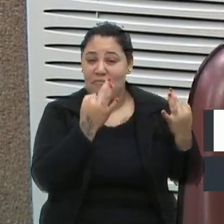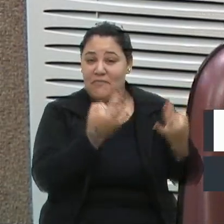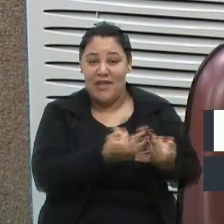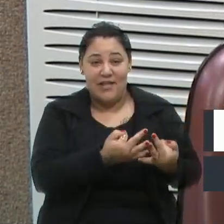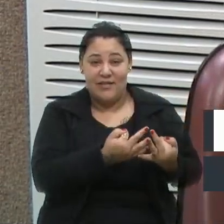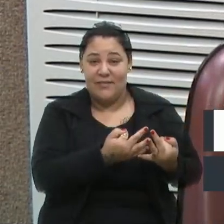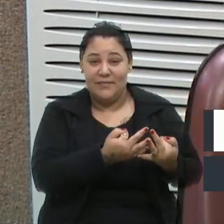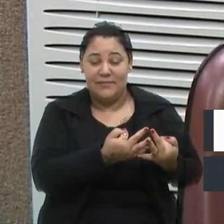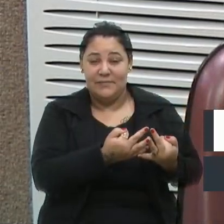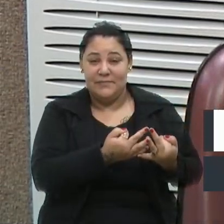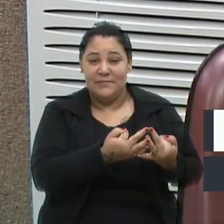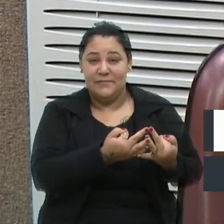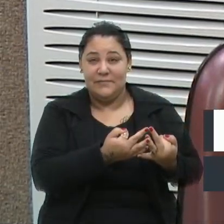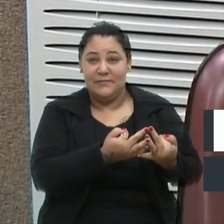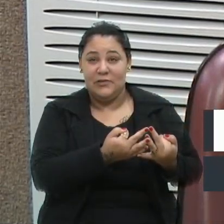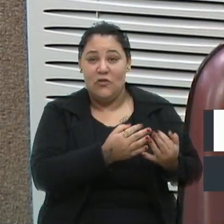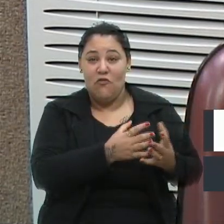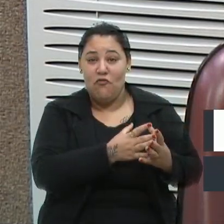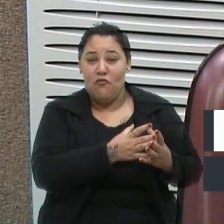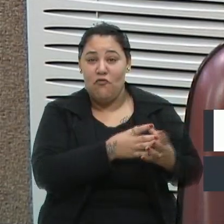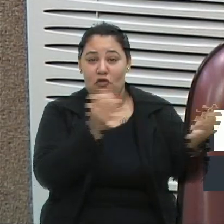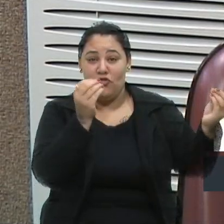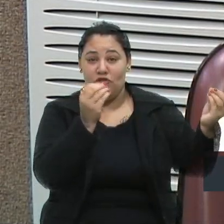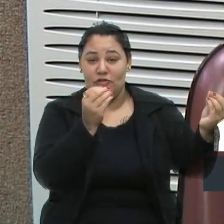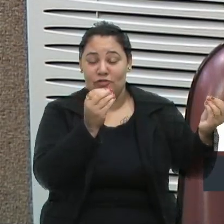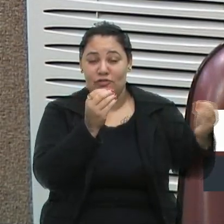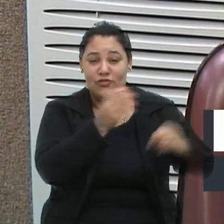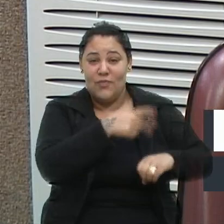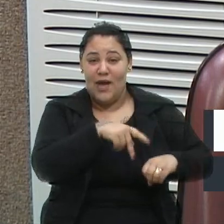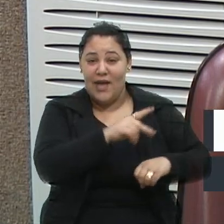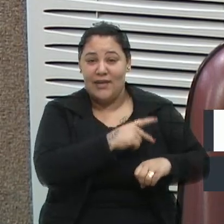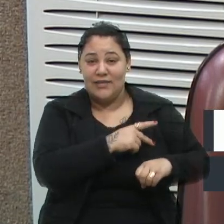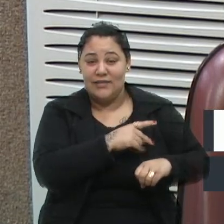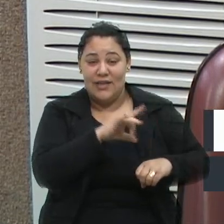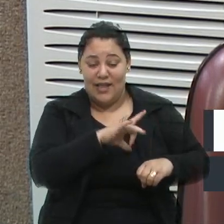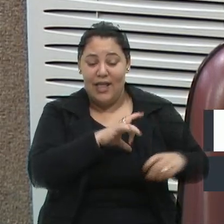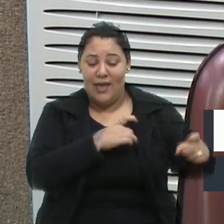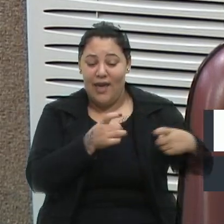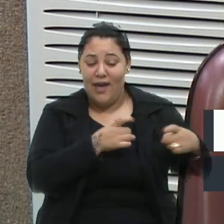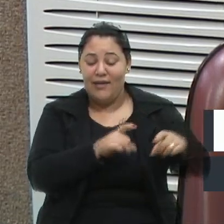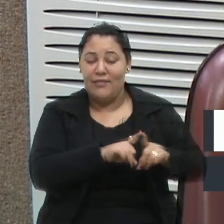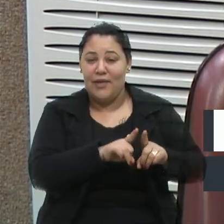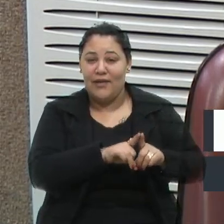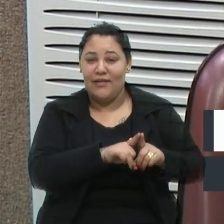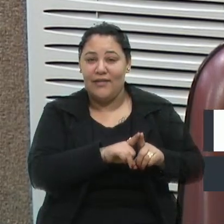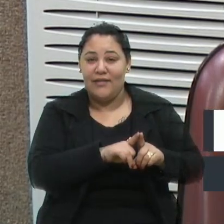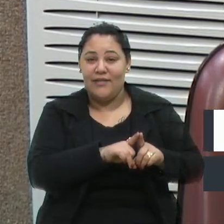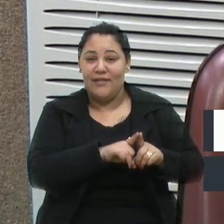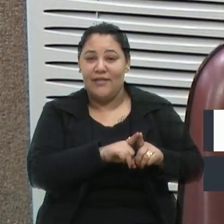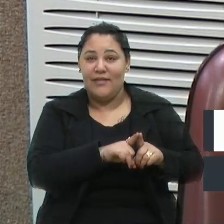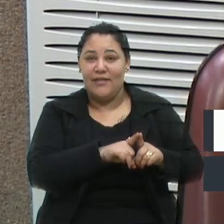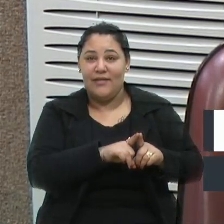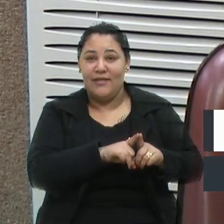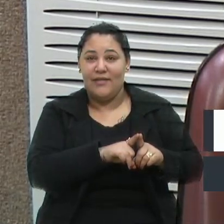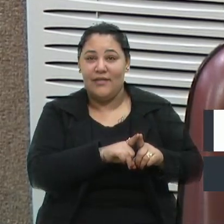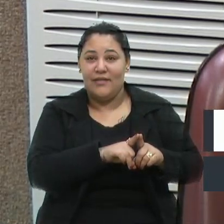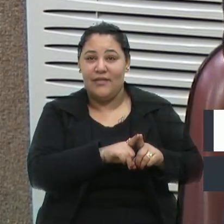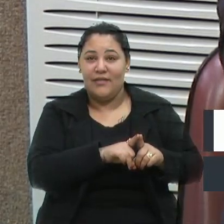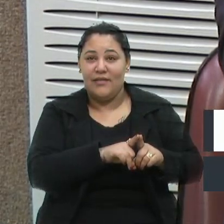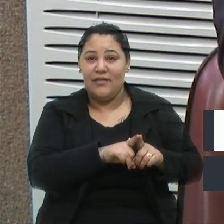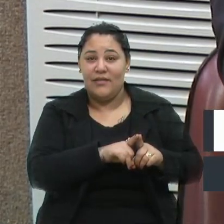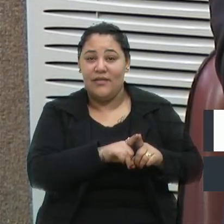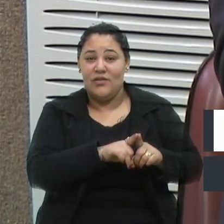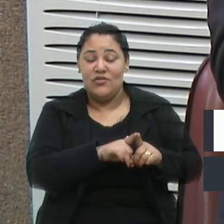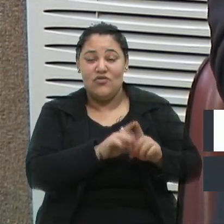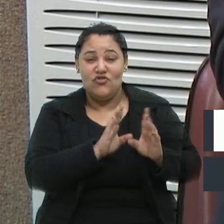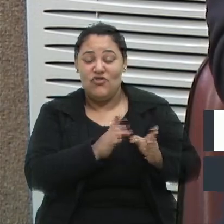estão fugindo daqueles países que estão em guerras. Onde que já passou de 100 mil